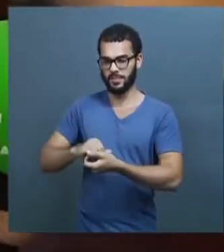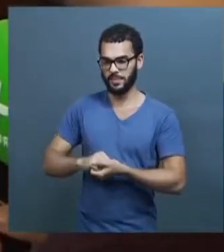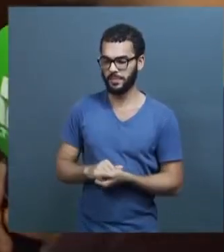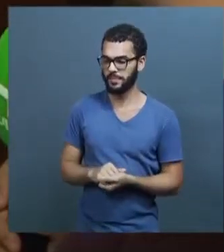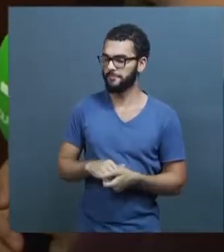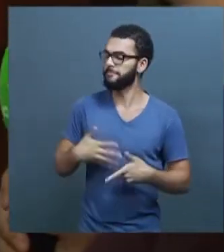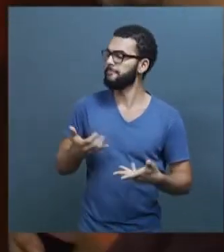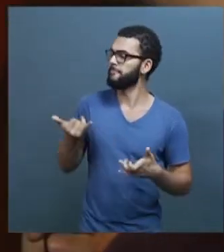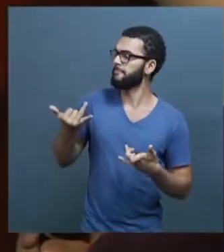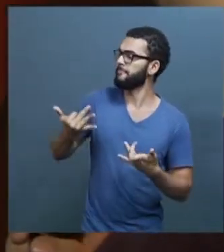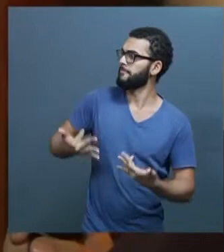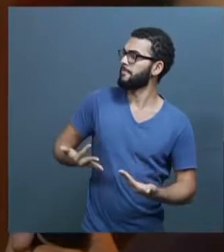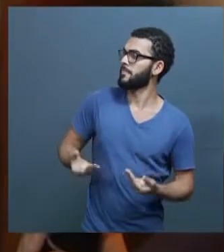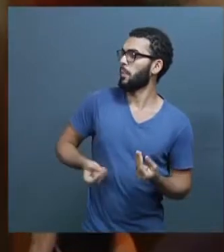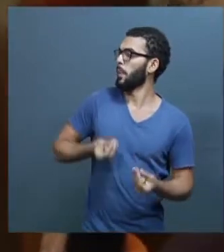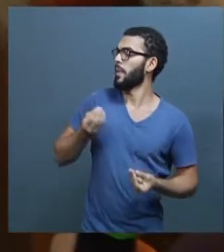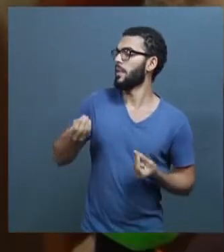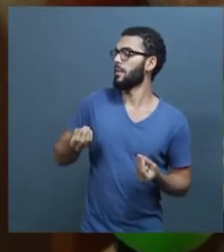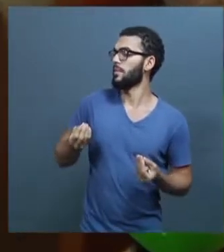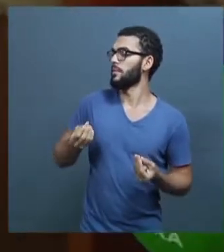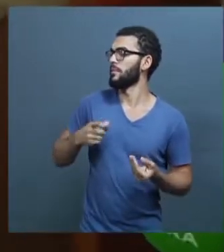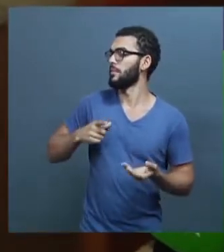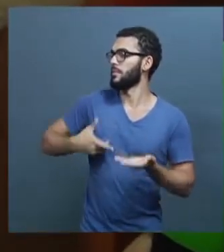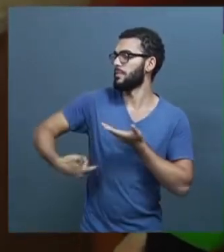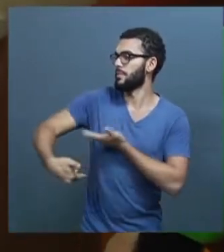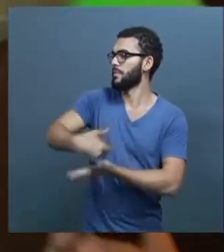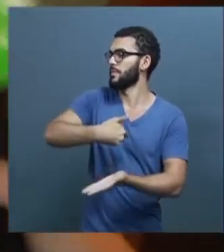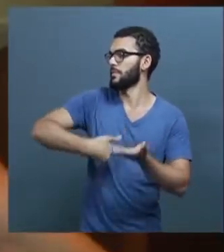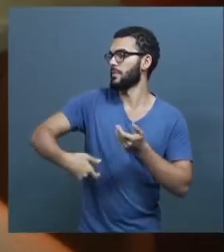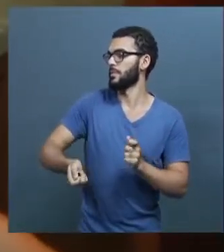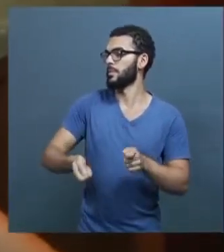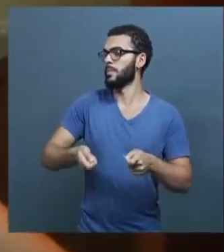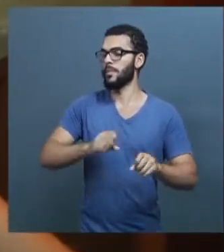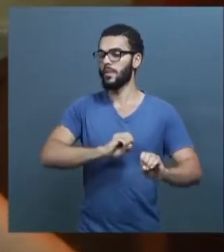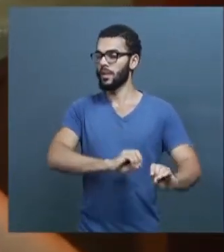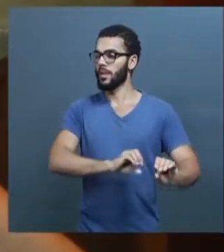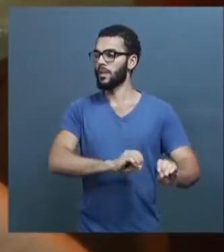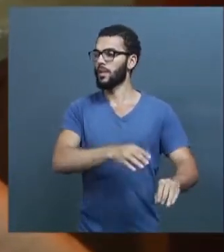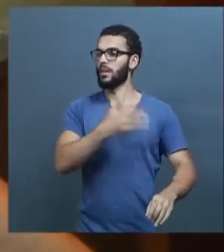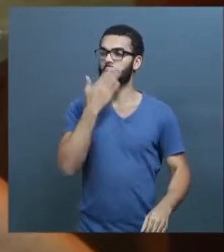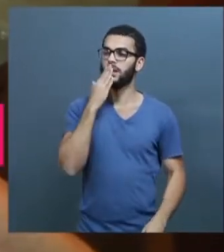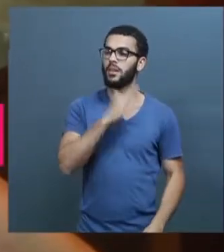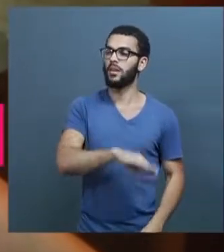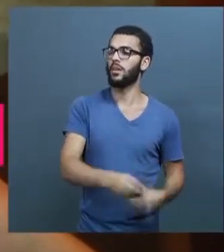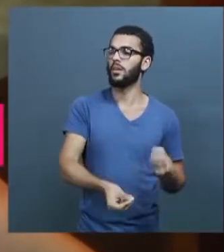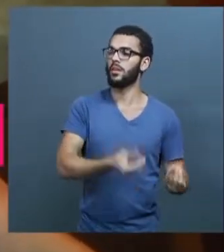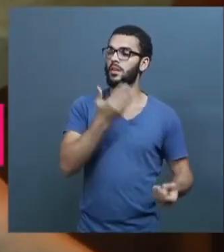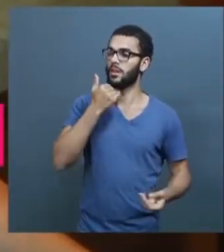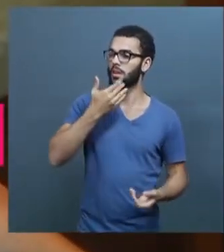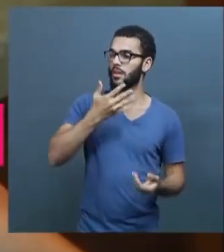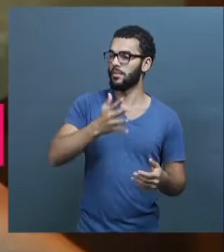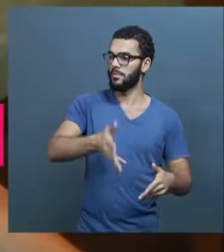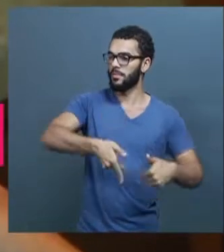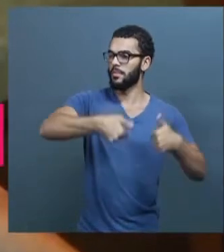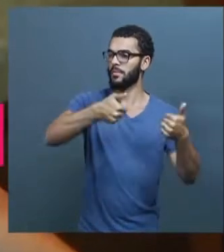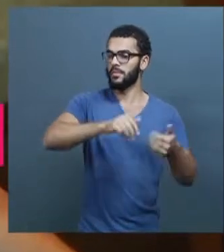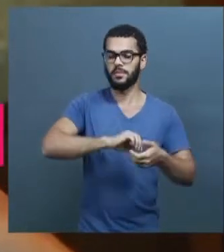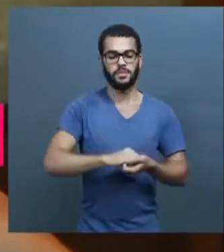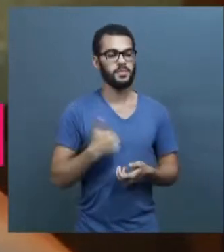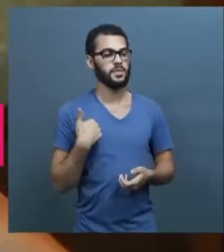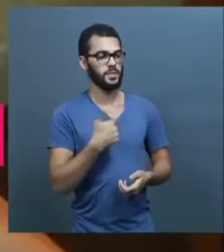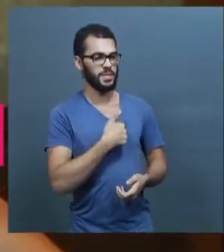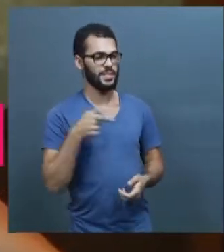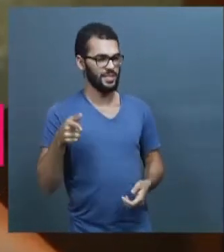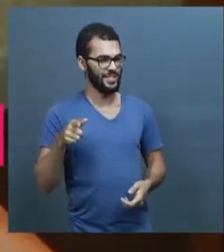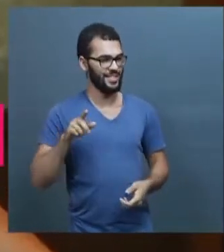Bom, Mira, explica para a gente como que funciona esse atendimento de reeducação alimentar. Nós da UBSF do Luizotti, NASF Luizotti, a gente está fazendo um